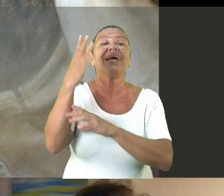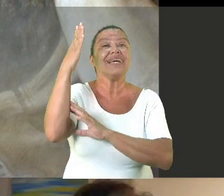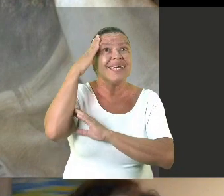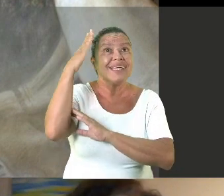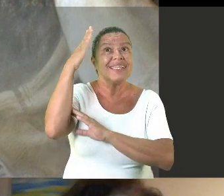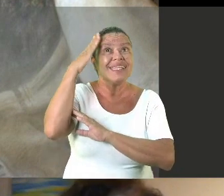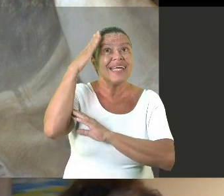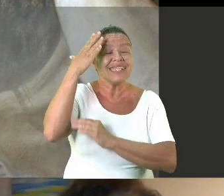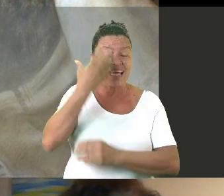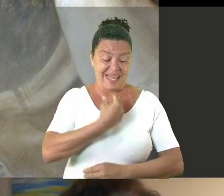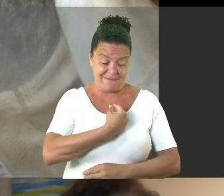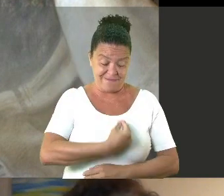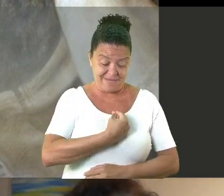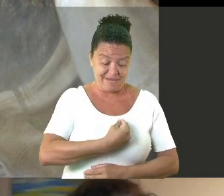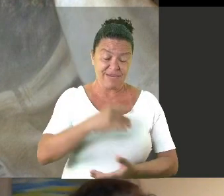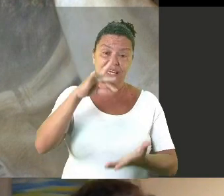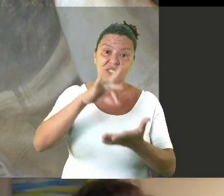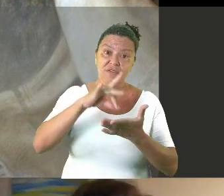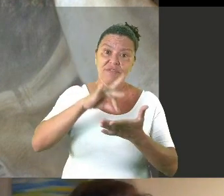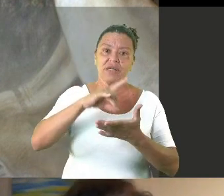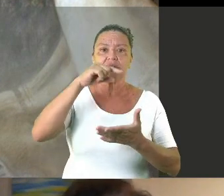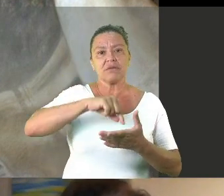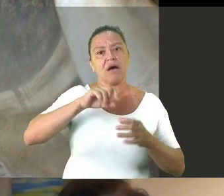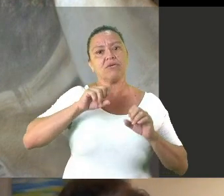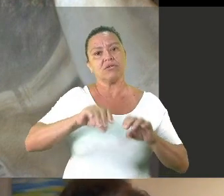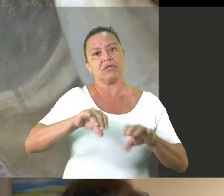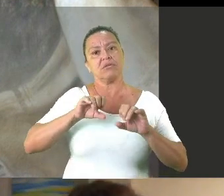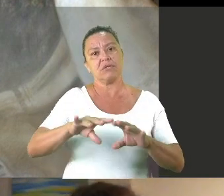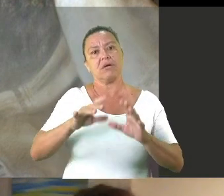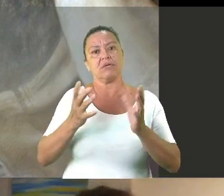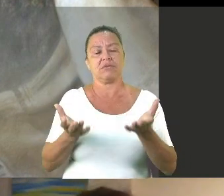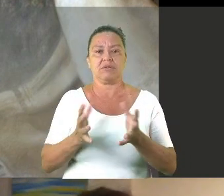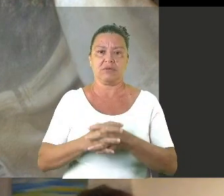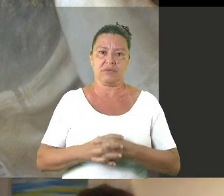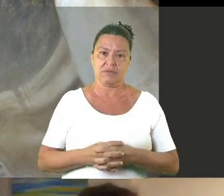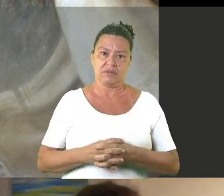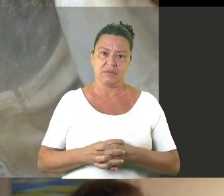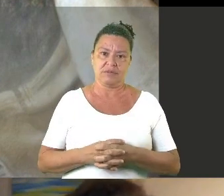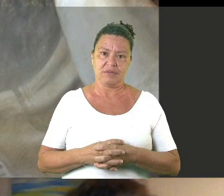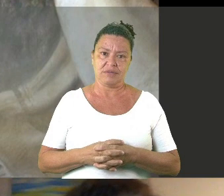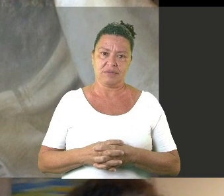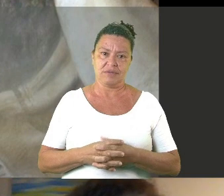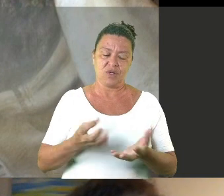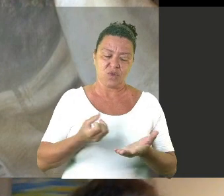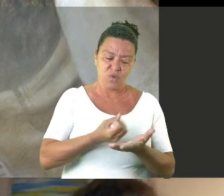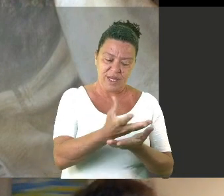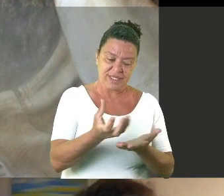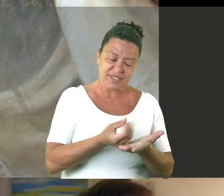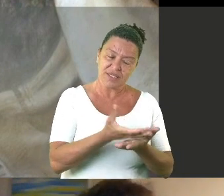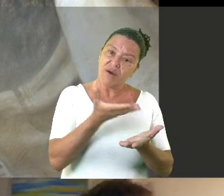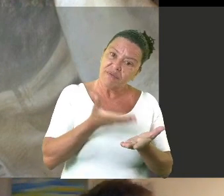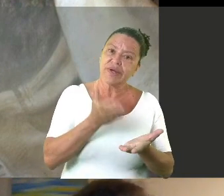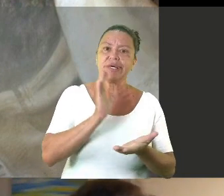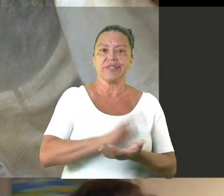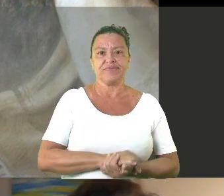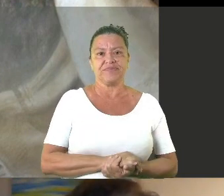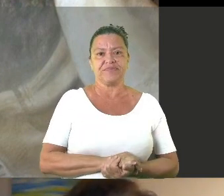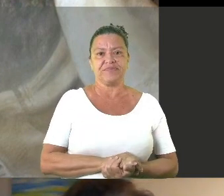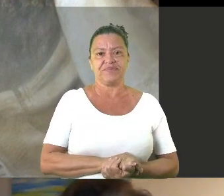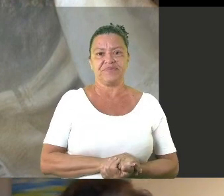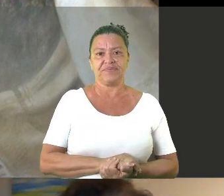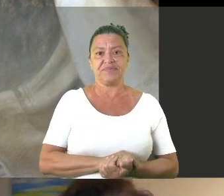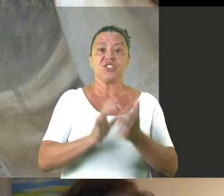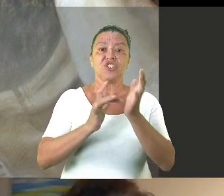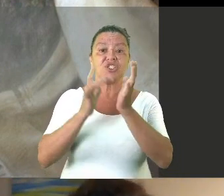e vivenciar, então, os ensinamentos contidos no Evangelho, os ensinamentos